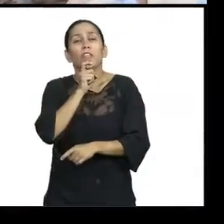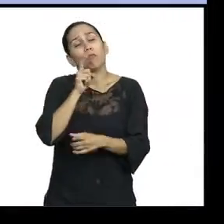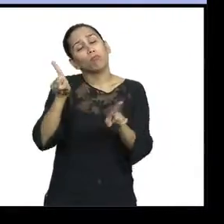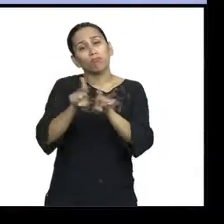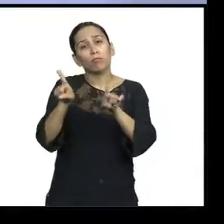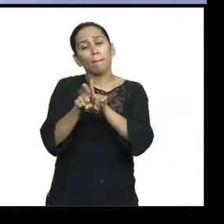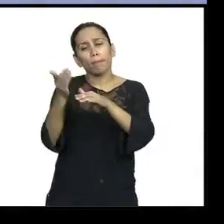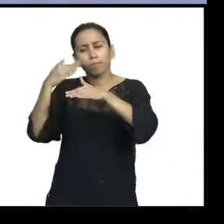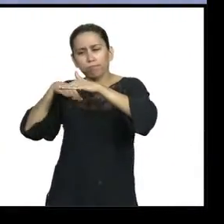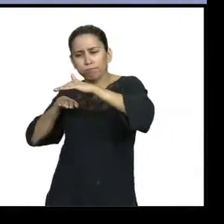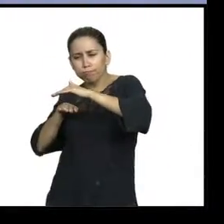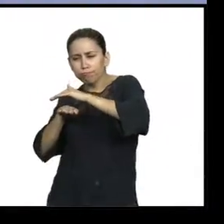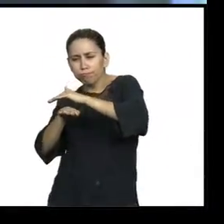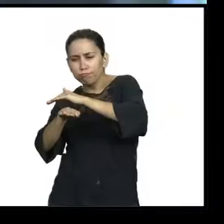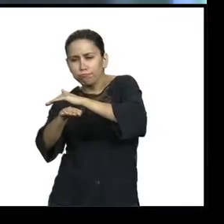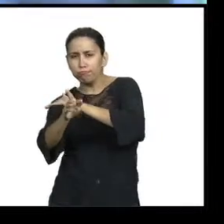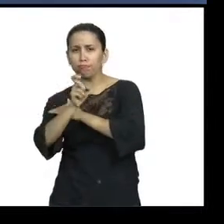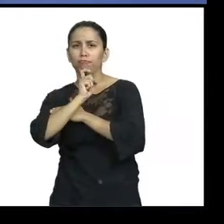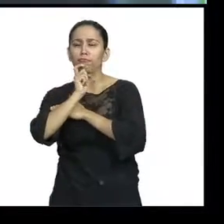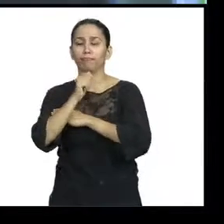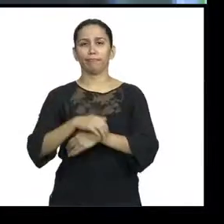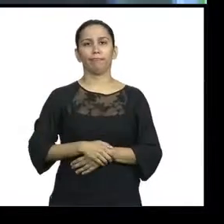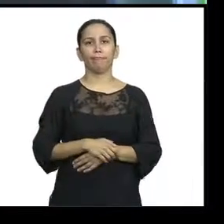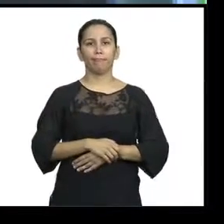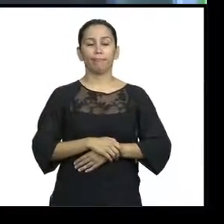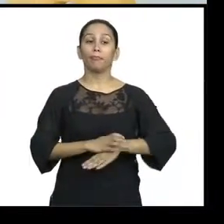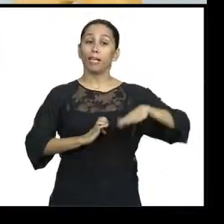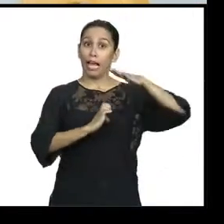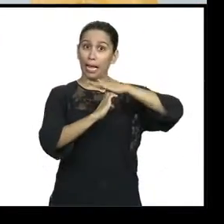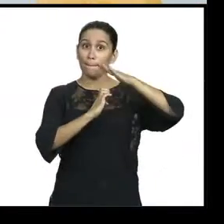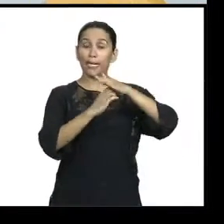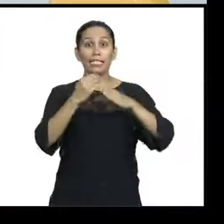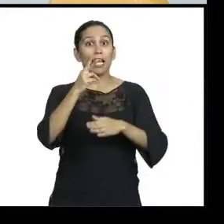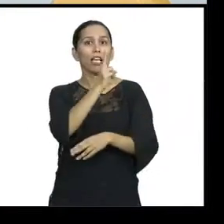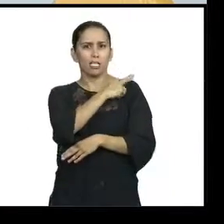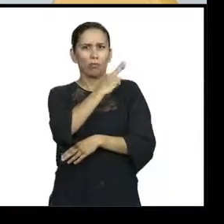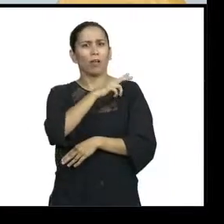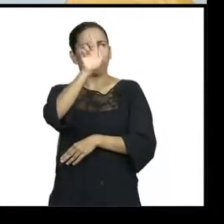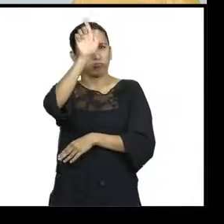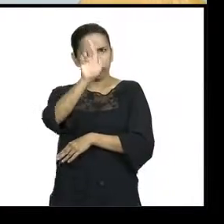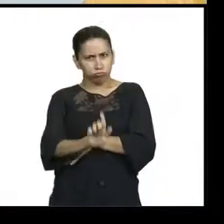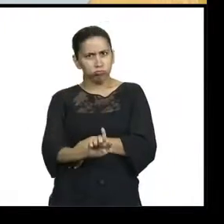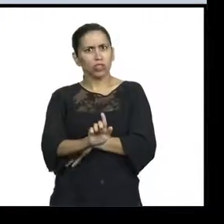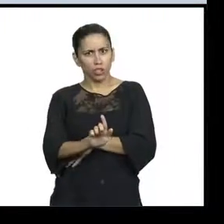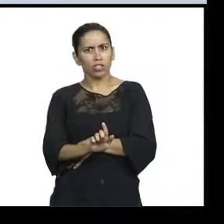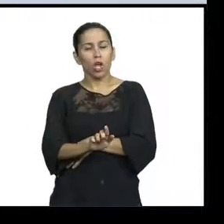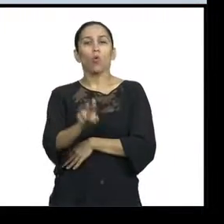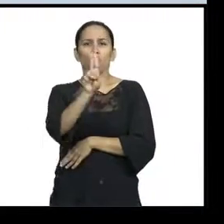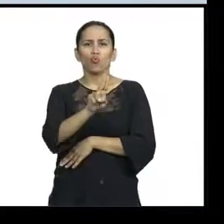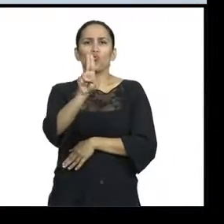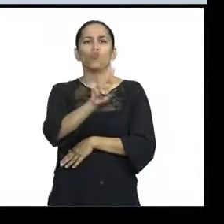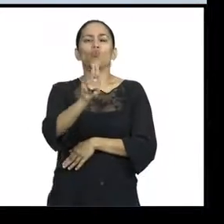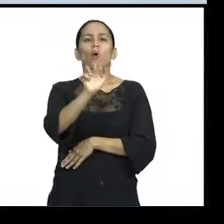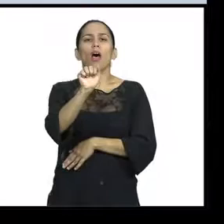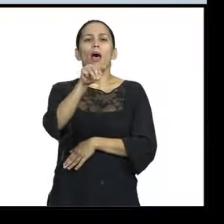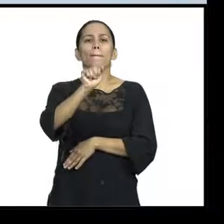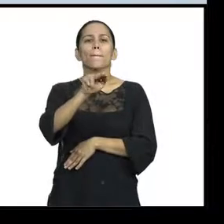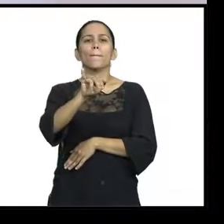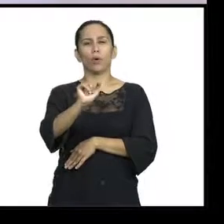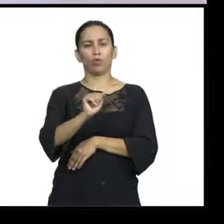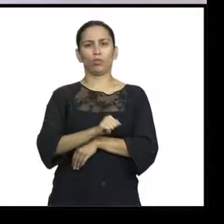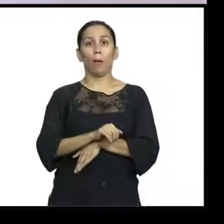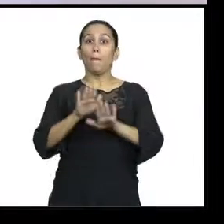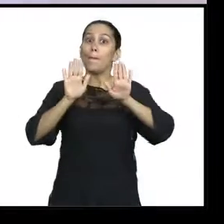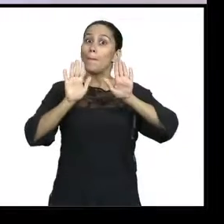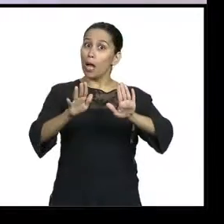congelamento. A empresa é responsável pela gestão segura do gás chamado amônia, que é um agente refrigerante. Mas o trabalhador